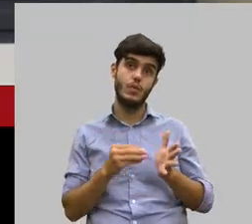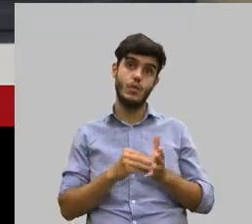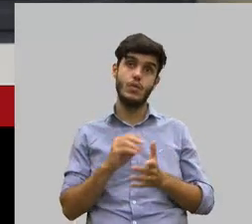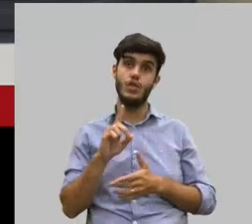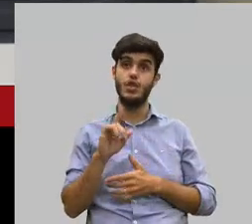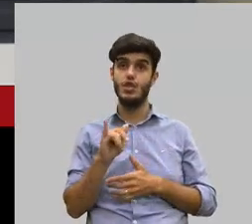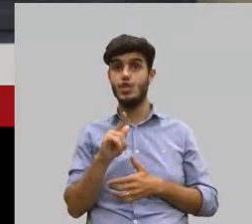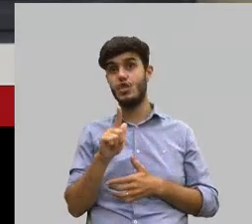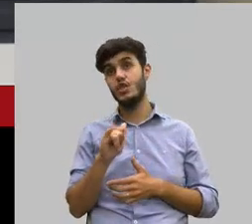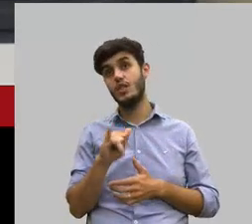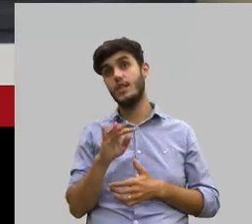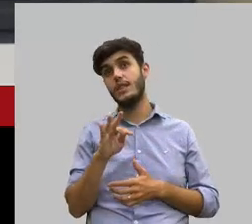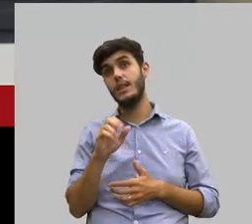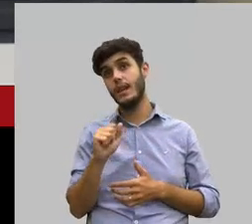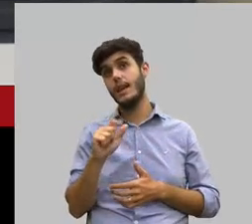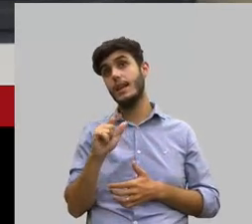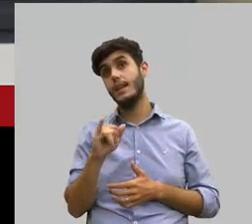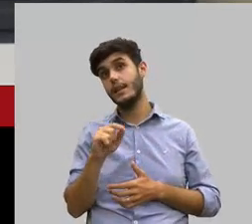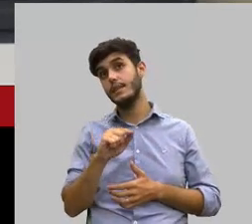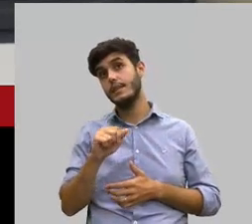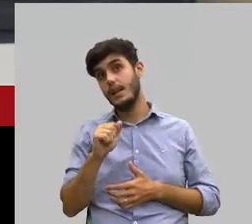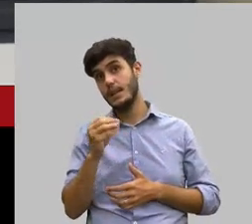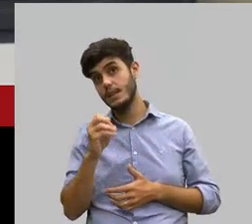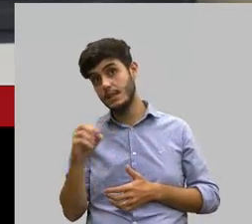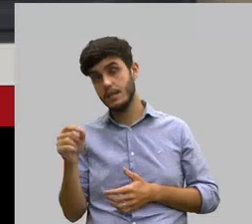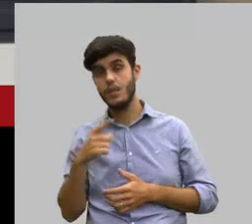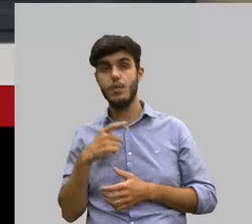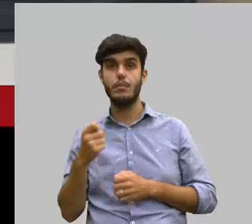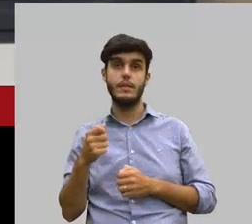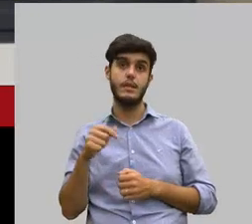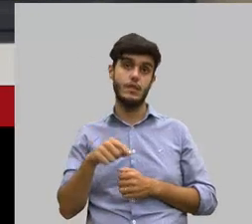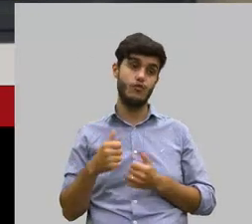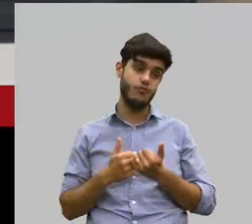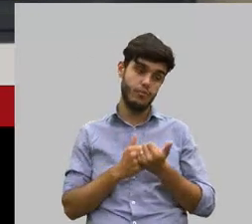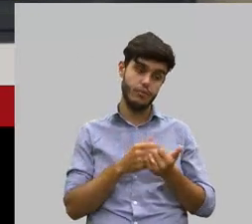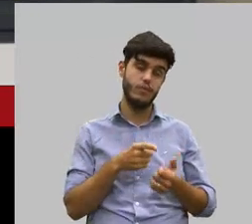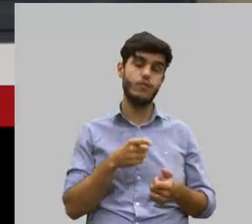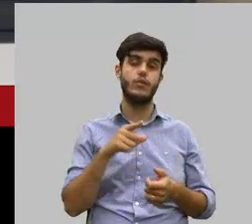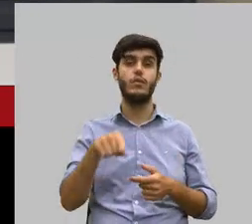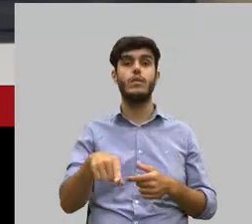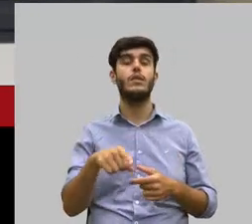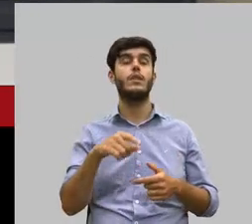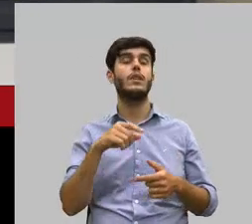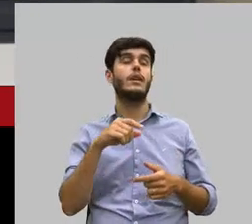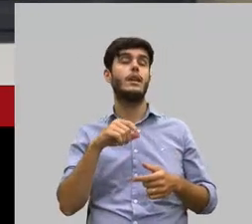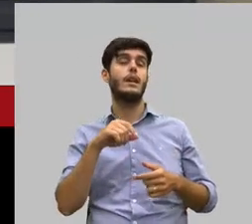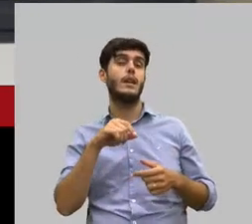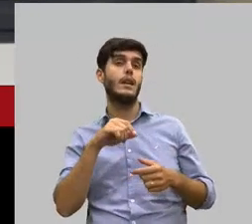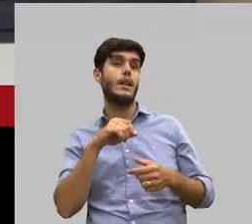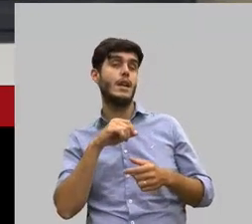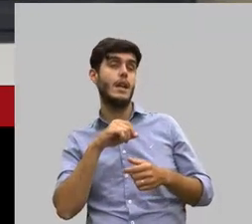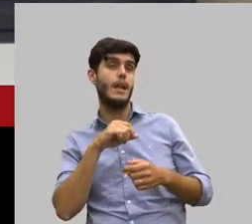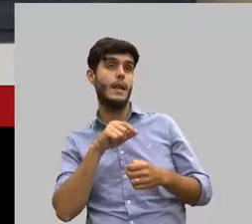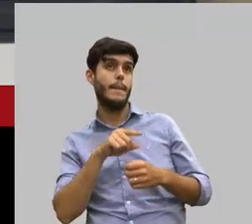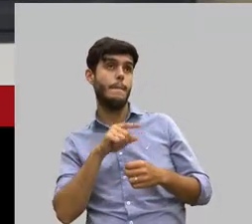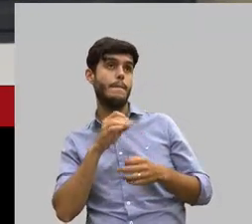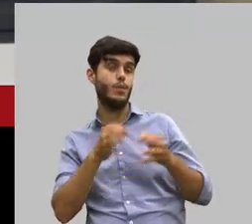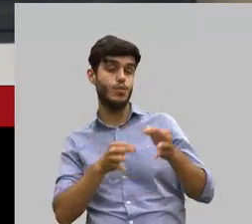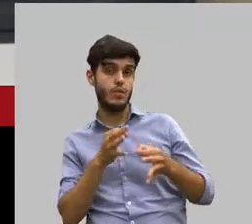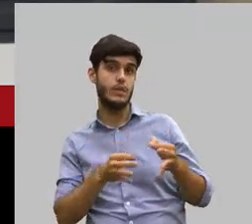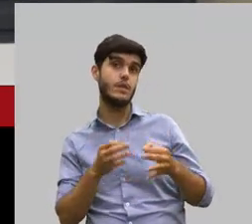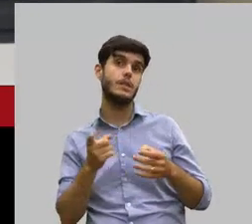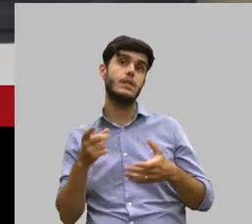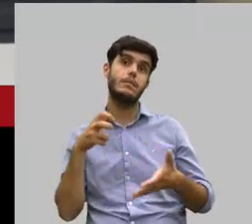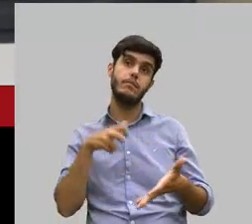procedimentos e temos por exemplo na assessoria jurídica é trâmite de procedimentos eh administrativos disciplinares